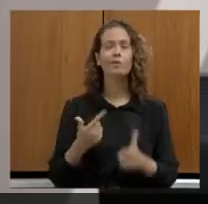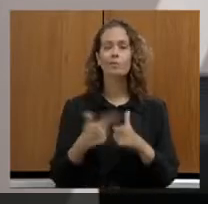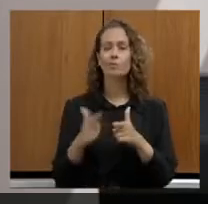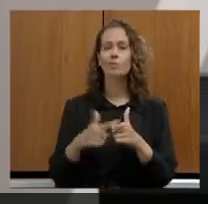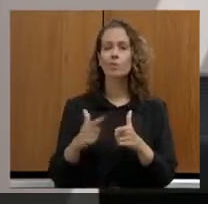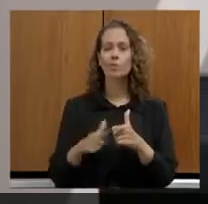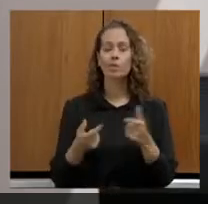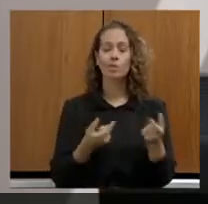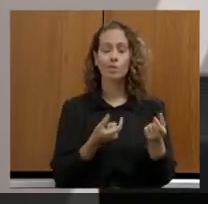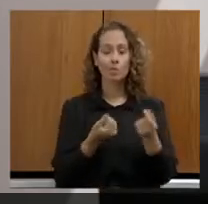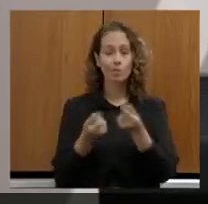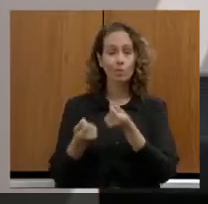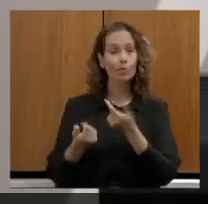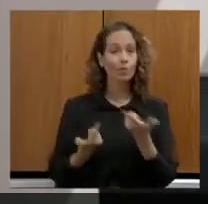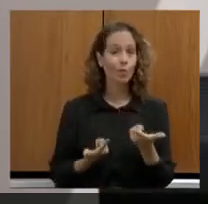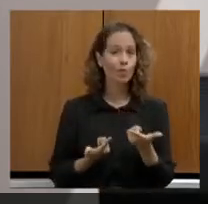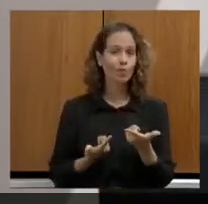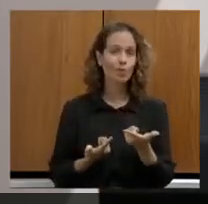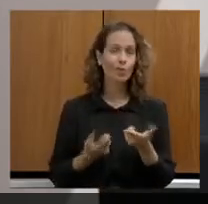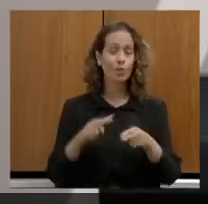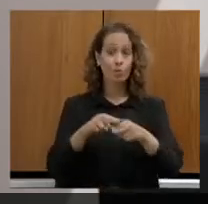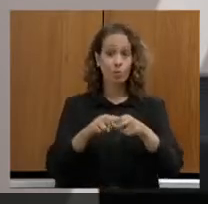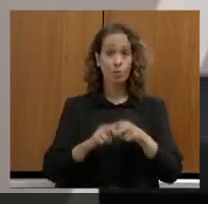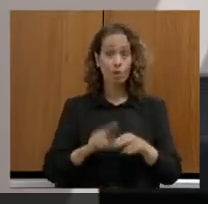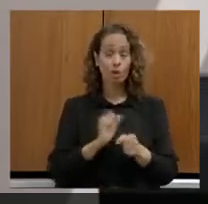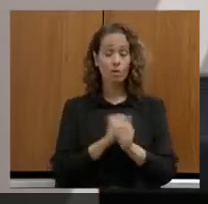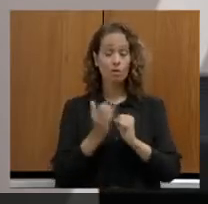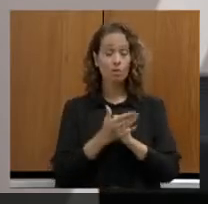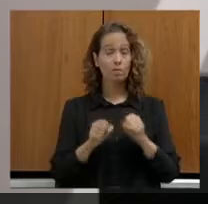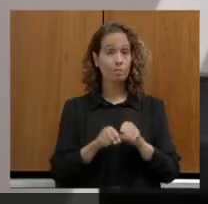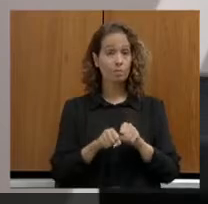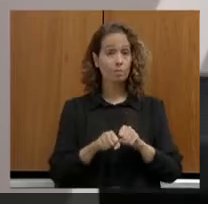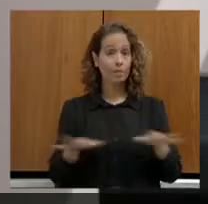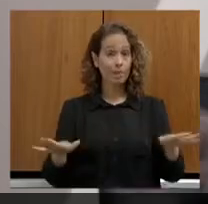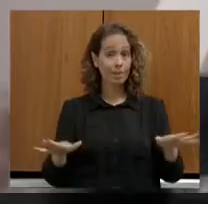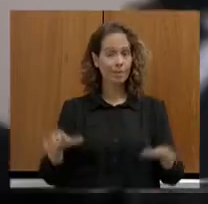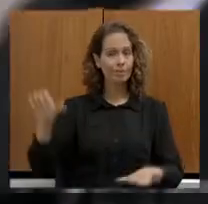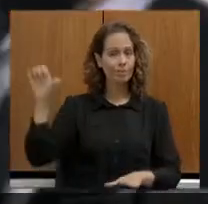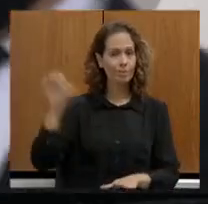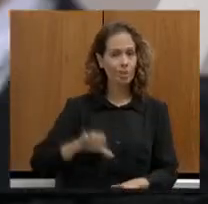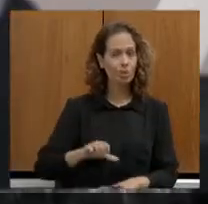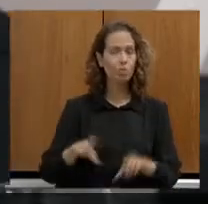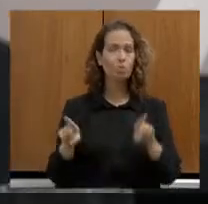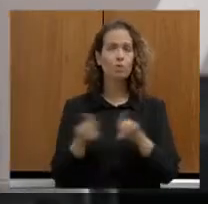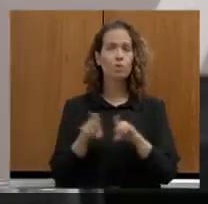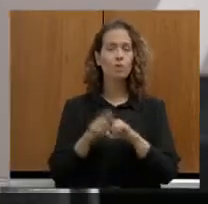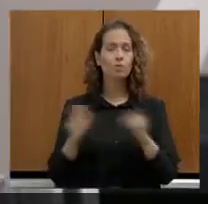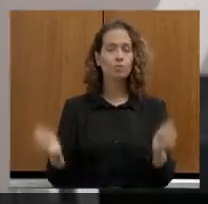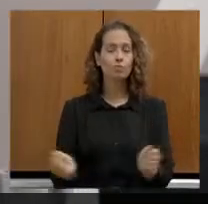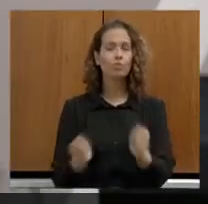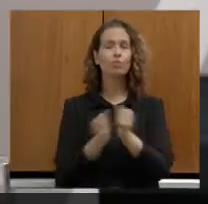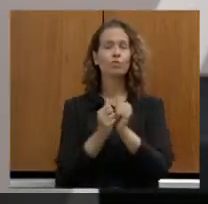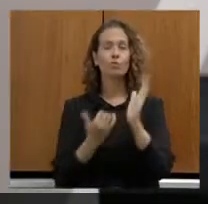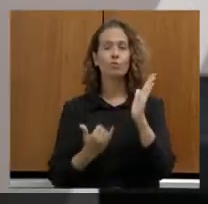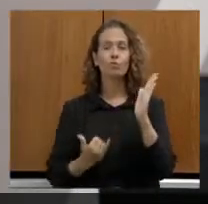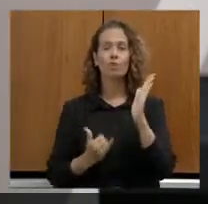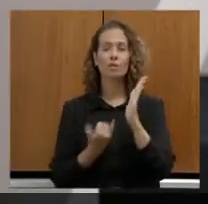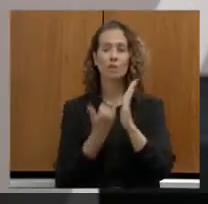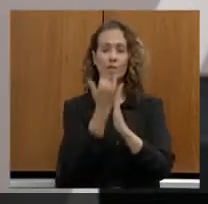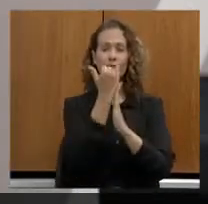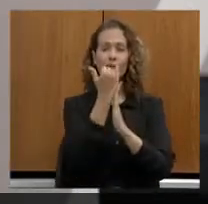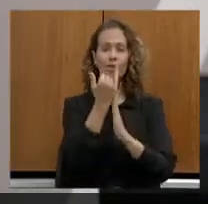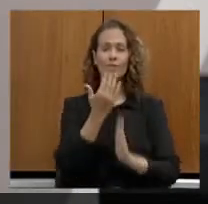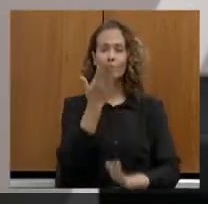pela pandemia é combinada Com inflação de alimentos com perda de renda